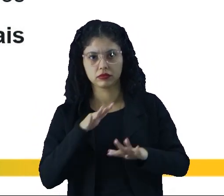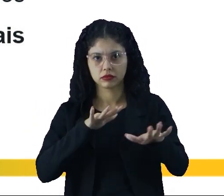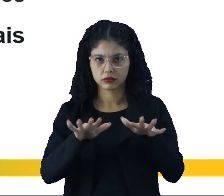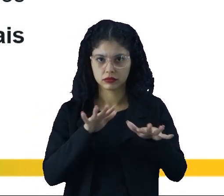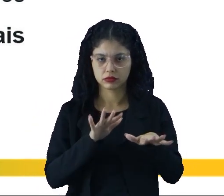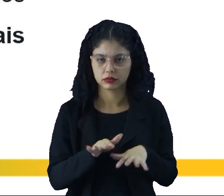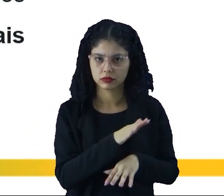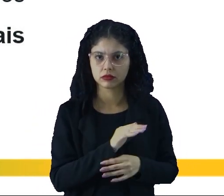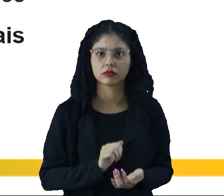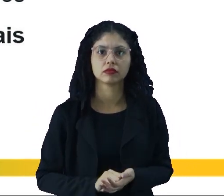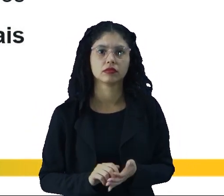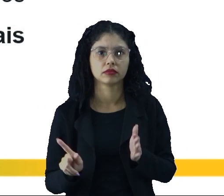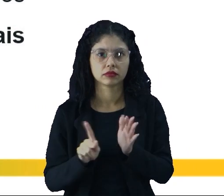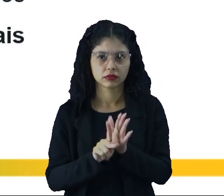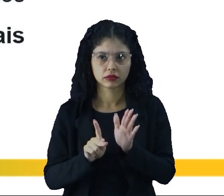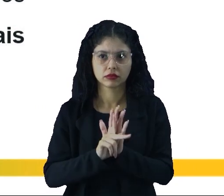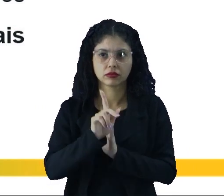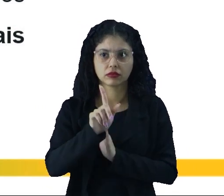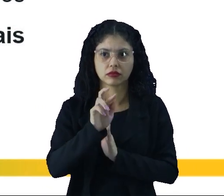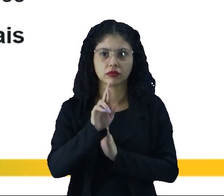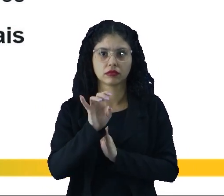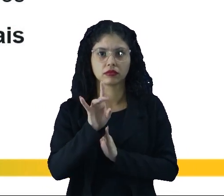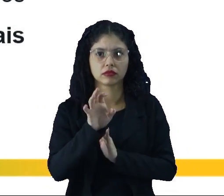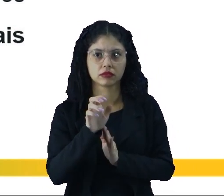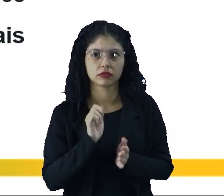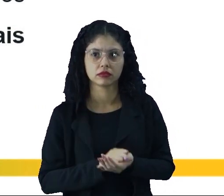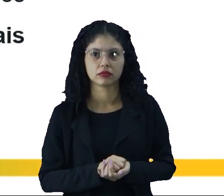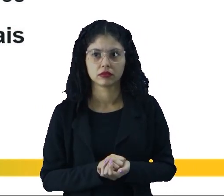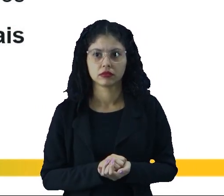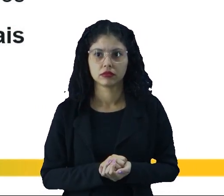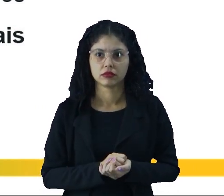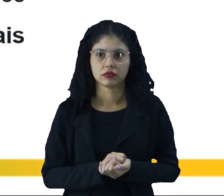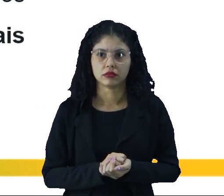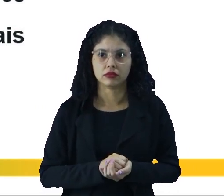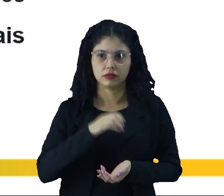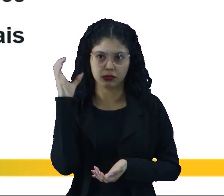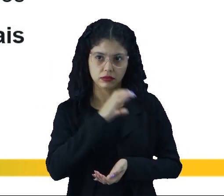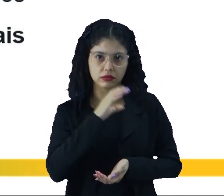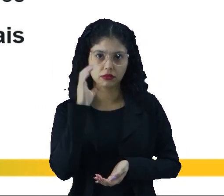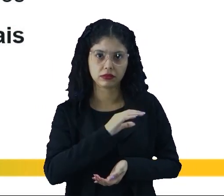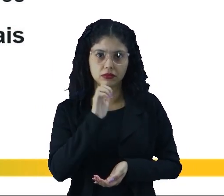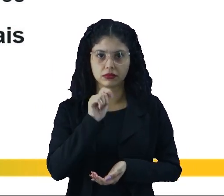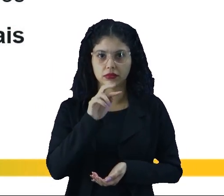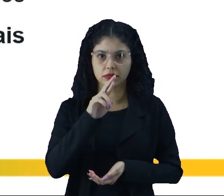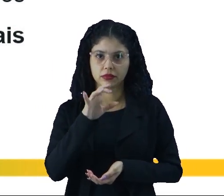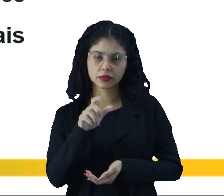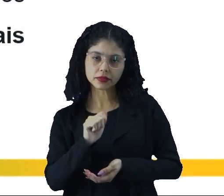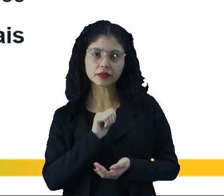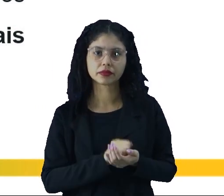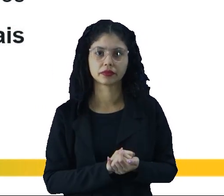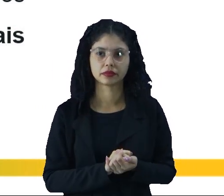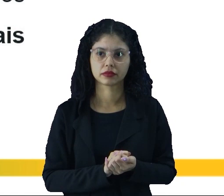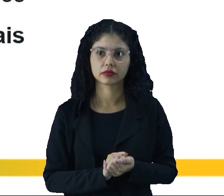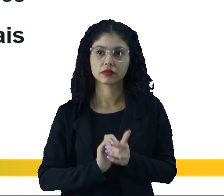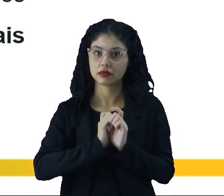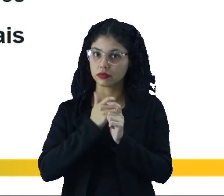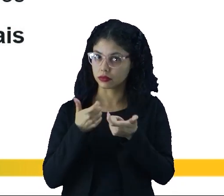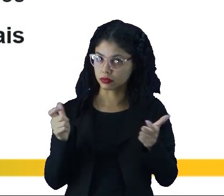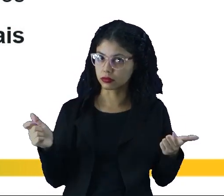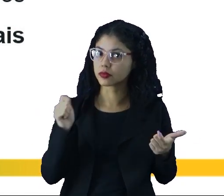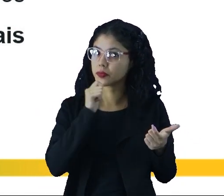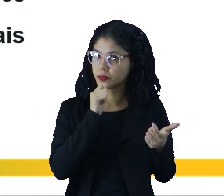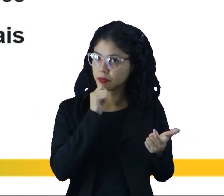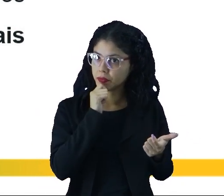a favor da gravidade, ele é uniformemente acelerado. Então a aceleração vai